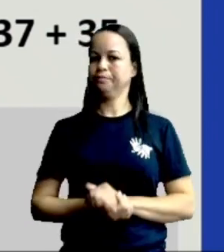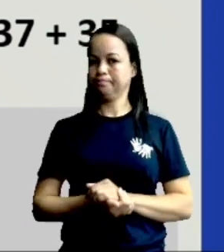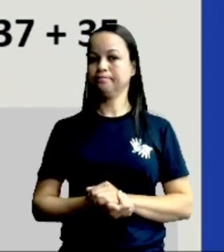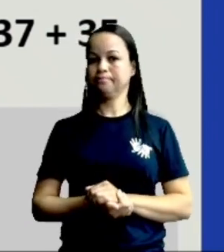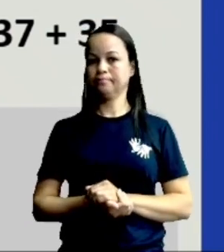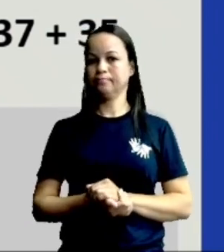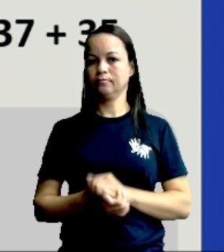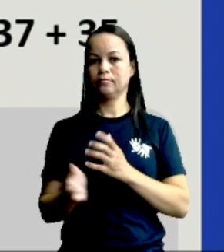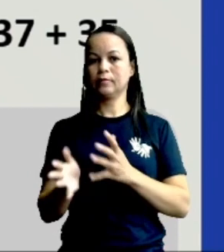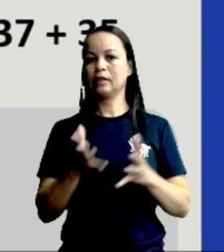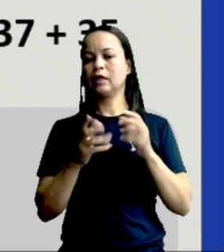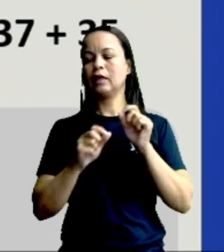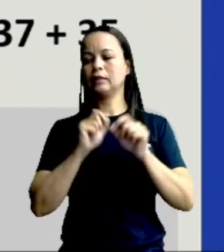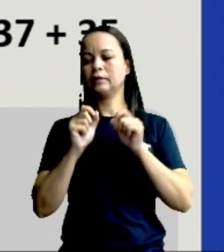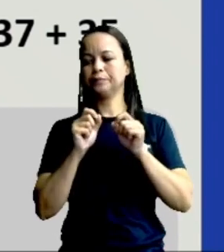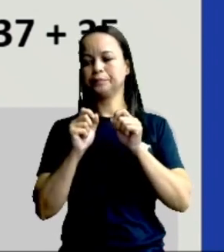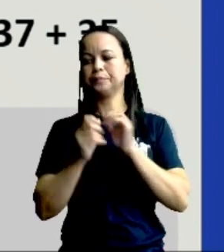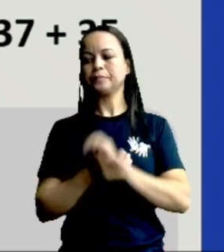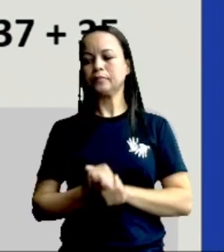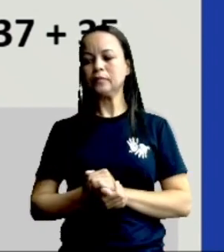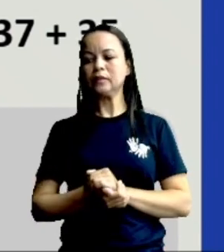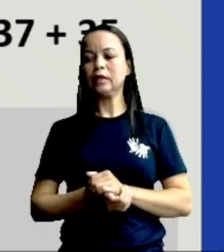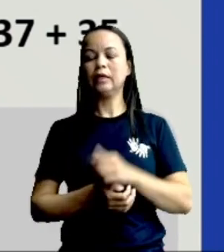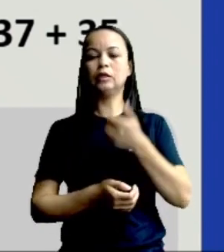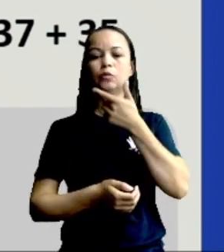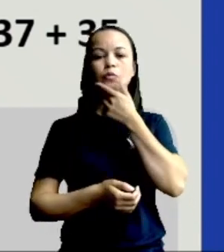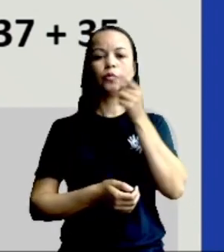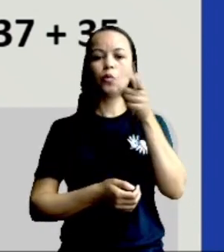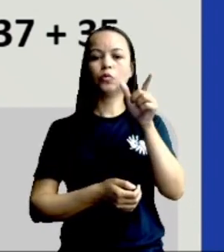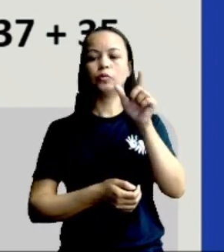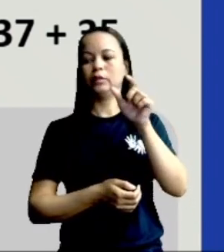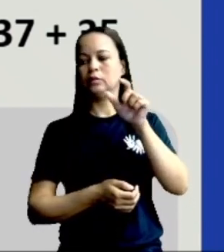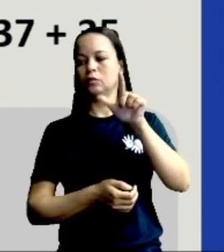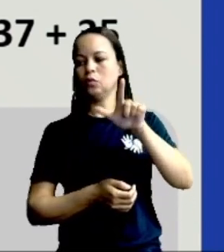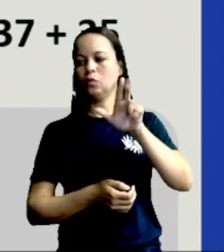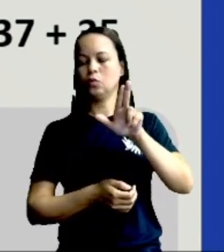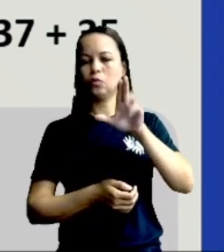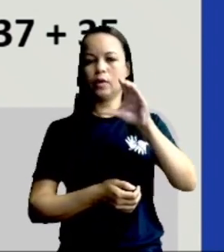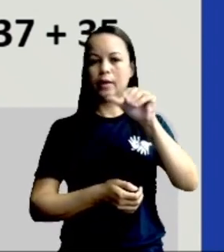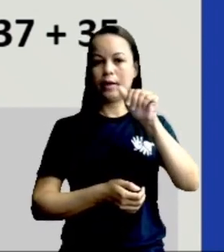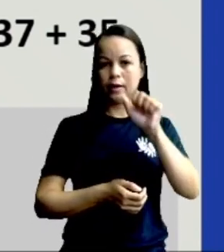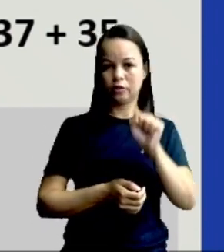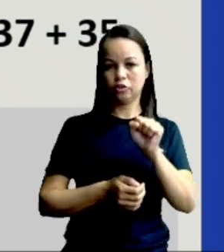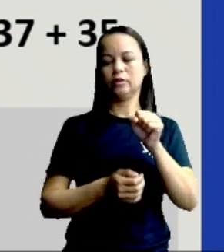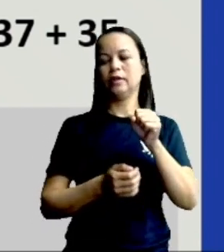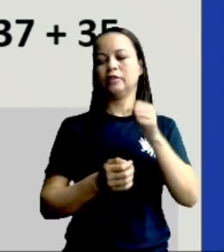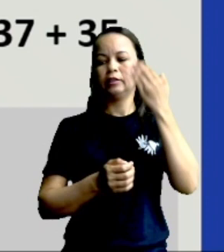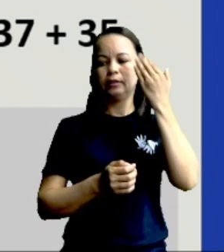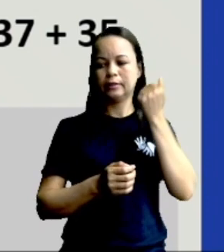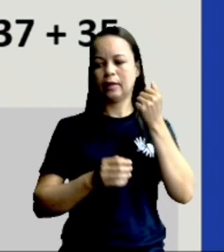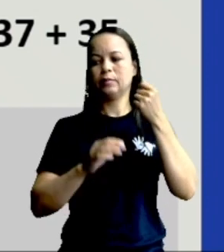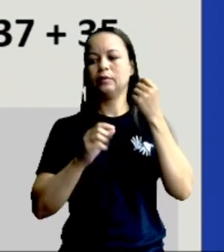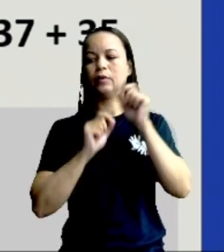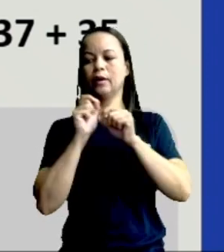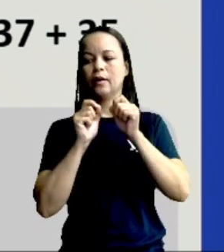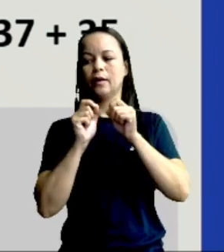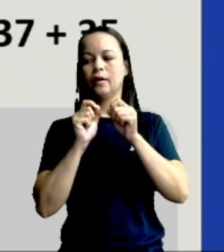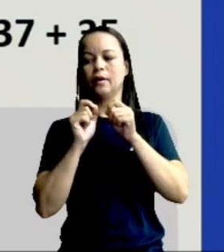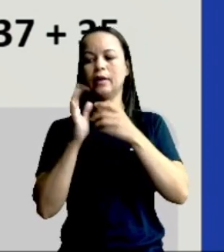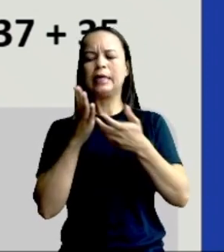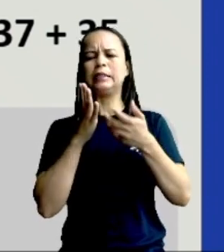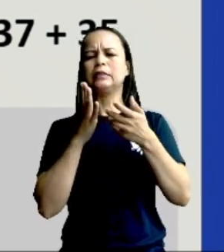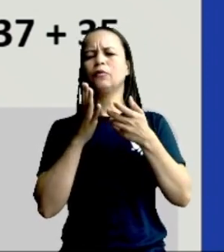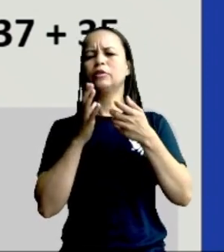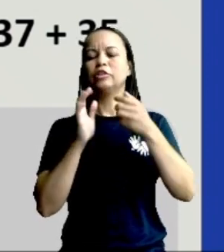quantidade adicionada a 35 para dar 72. E aí a gente vai fazer o quê? Uma subtração, tá?